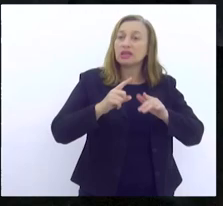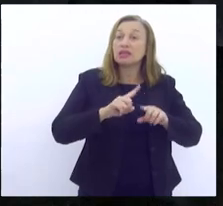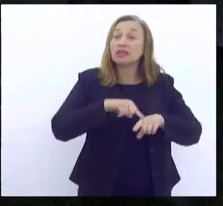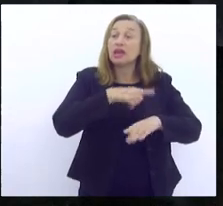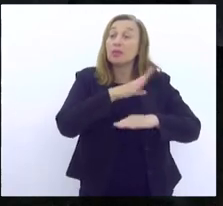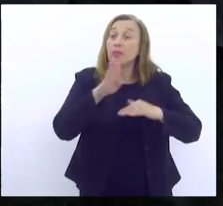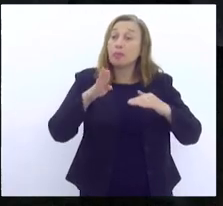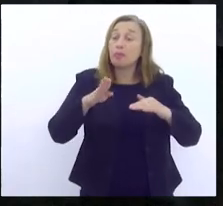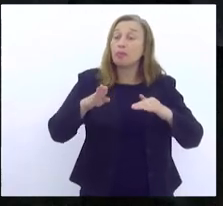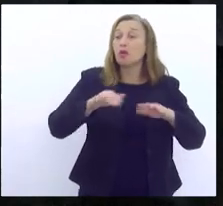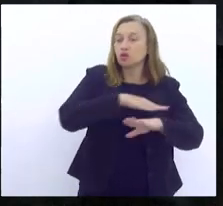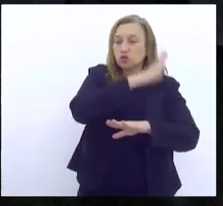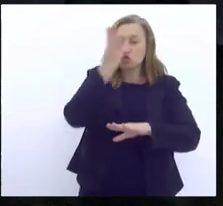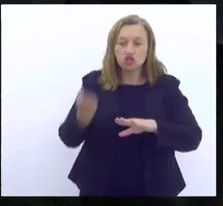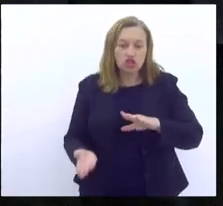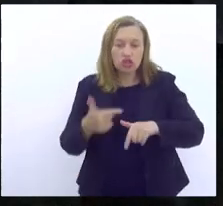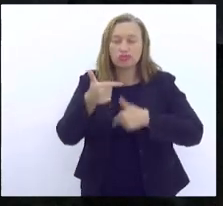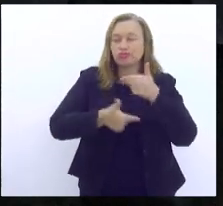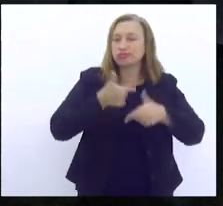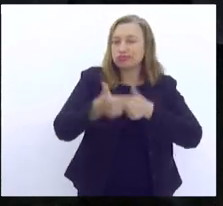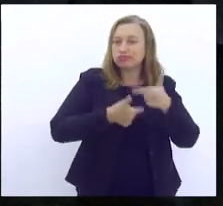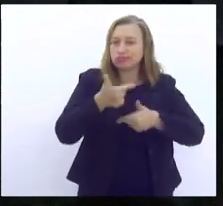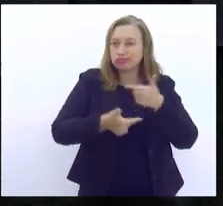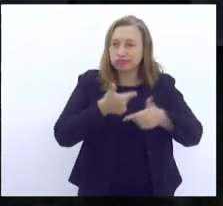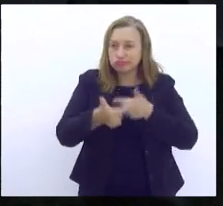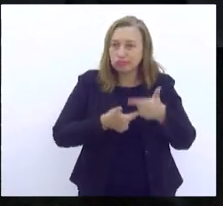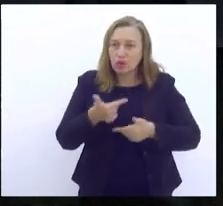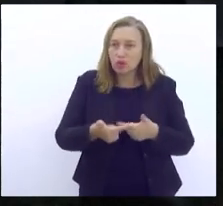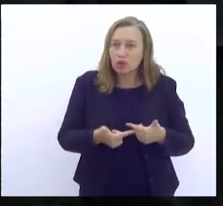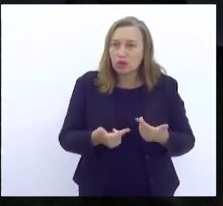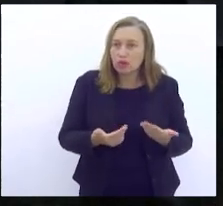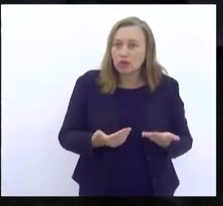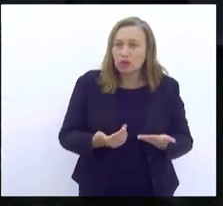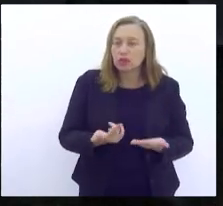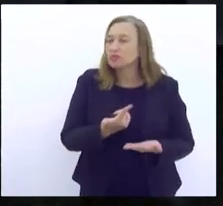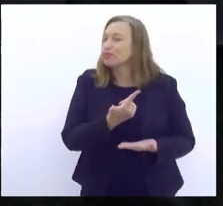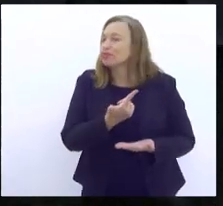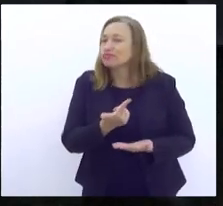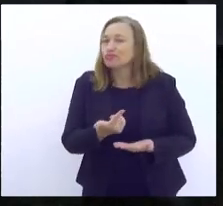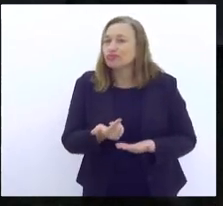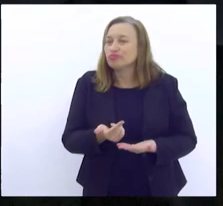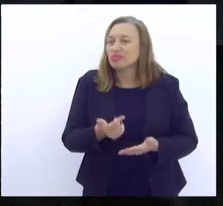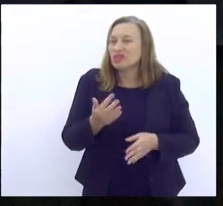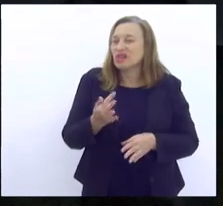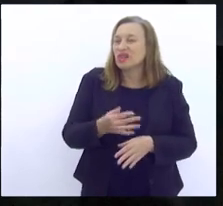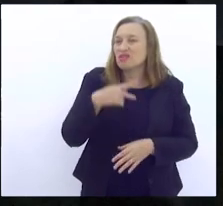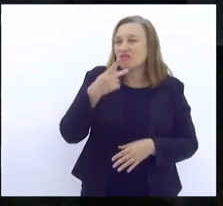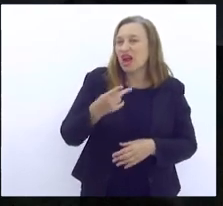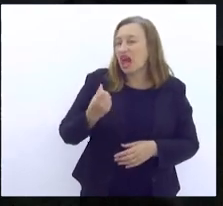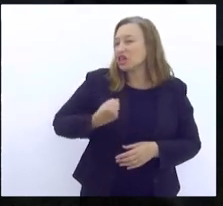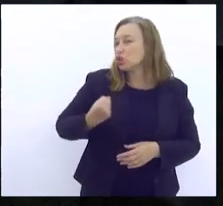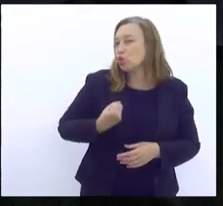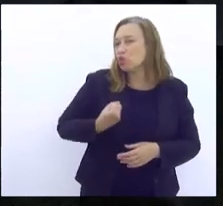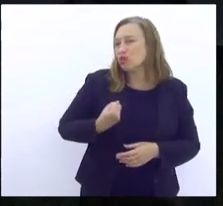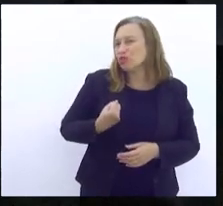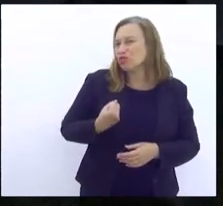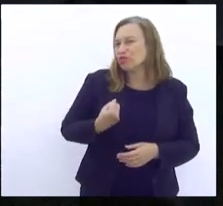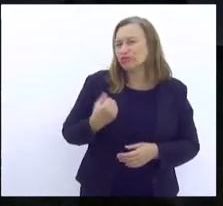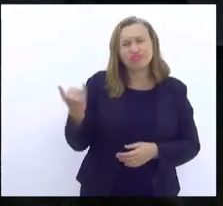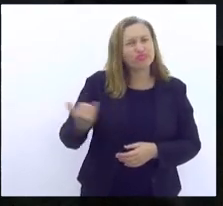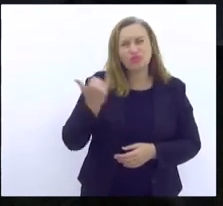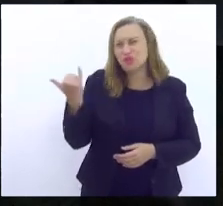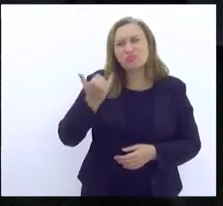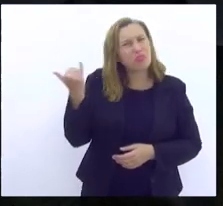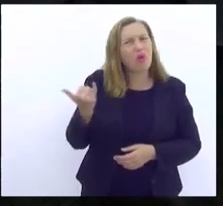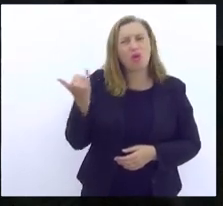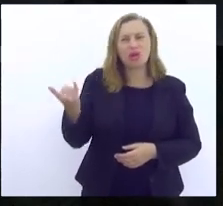trabalho. A coisa está fora de controle. Não adianta citar números. Os